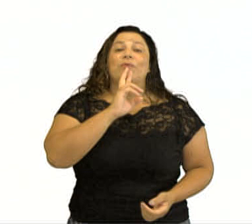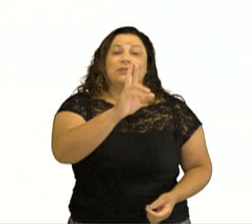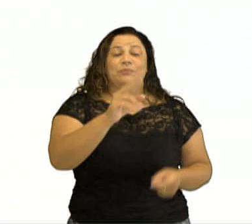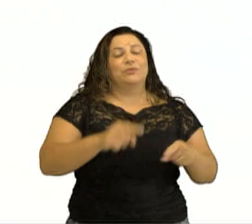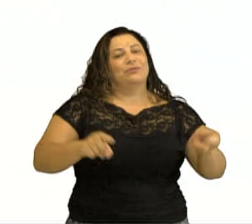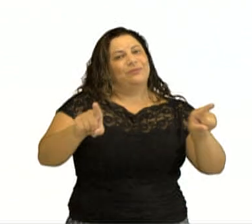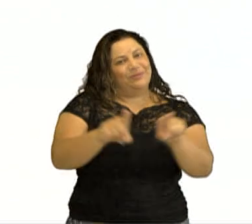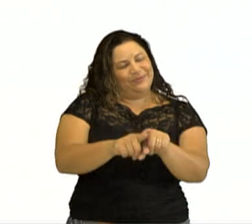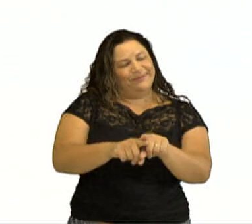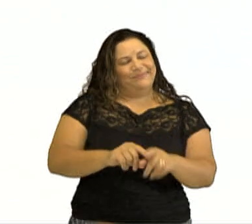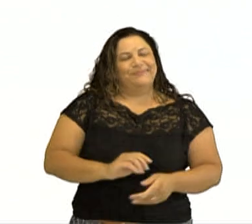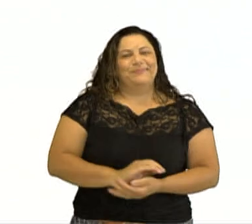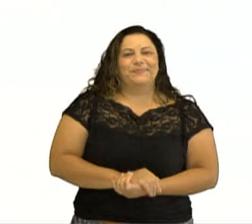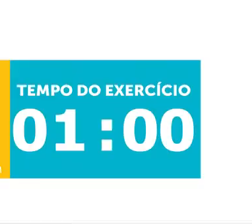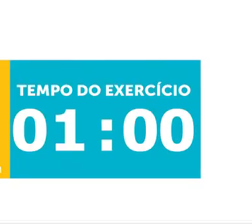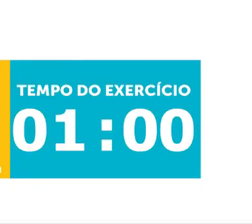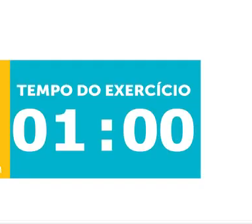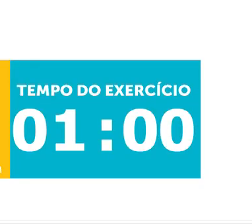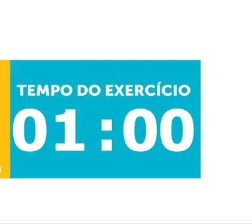volta.